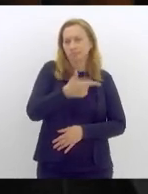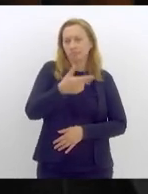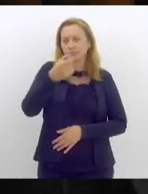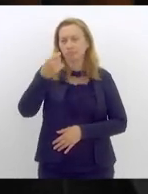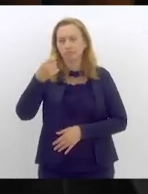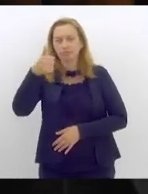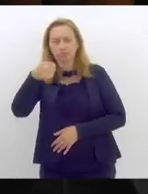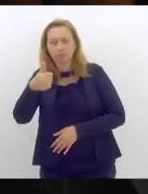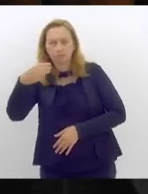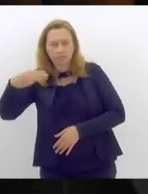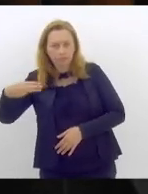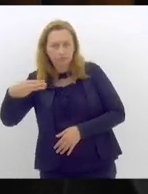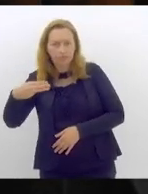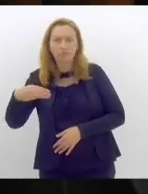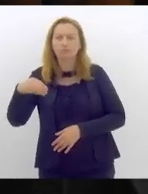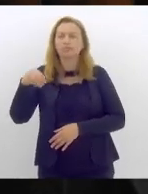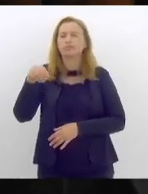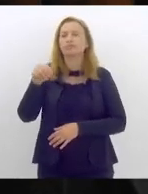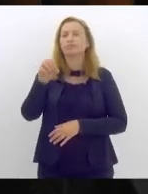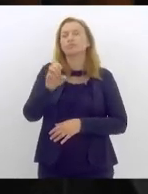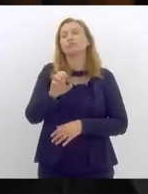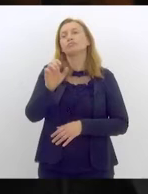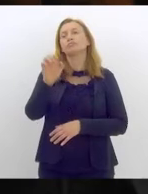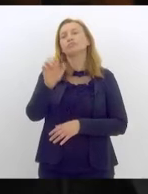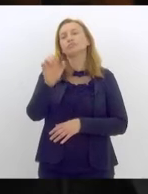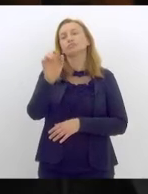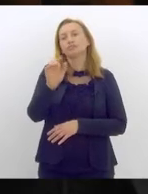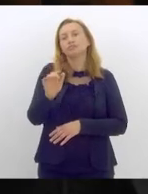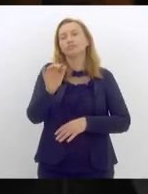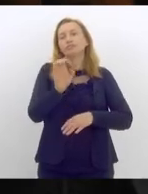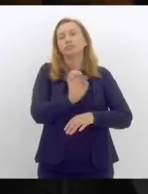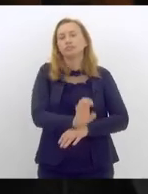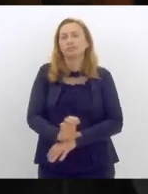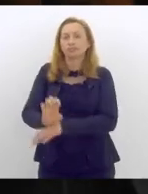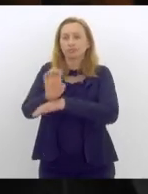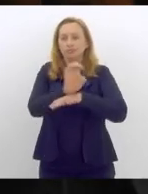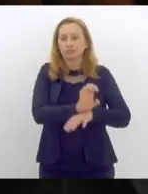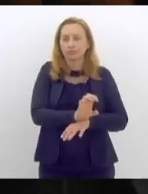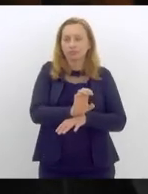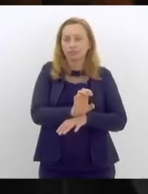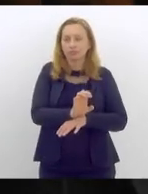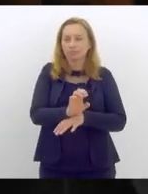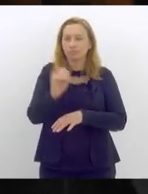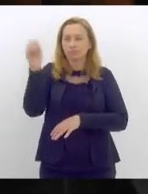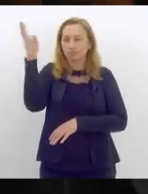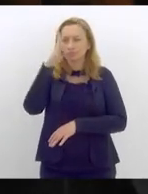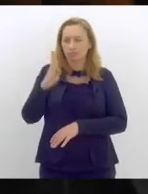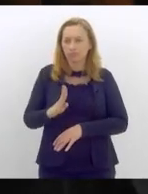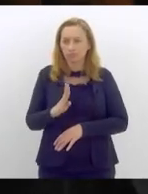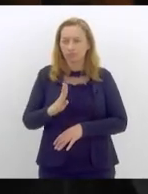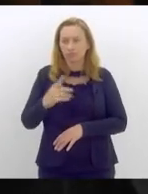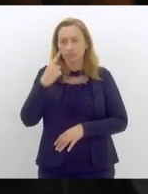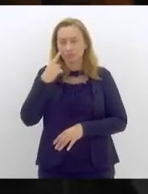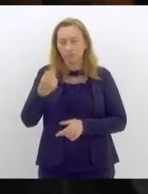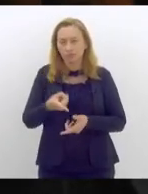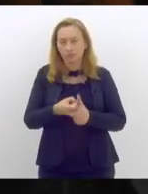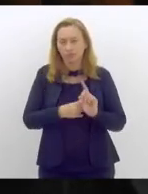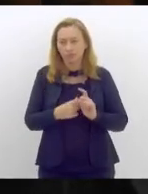as unidades federativas brasileiras viram sua dívida crescer